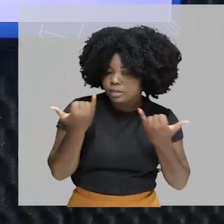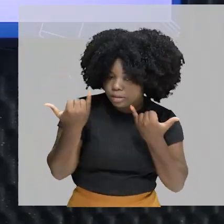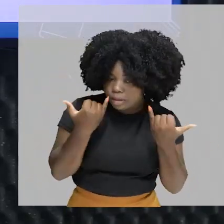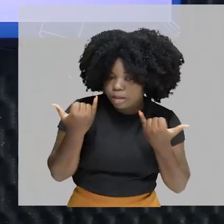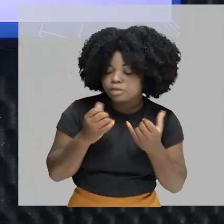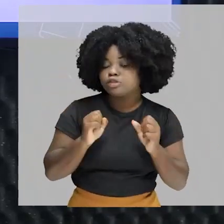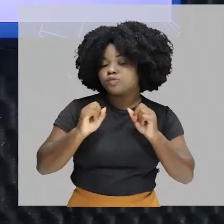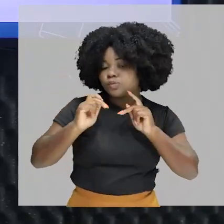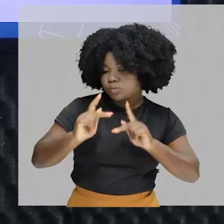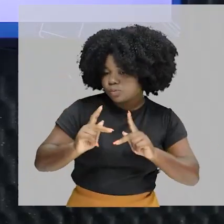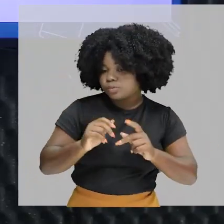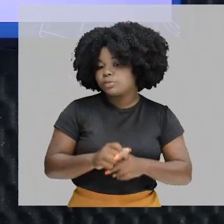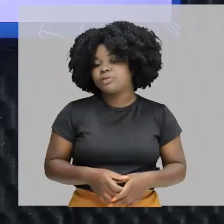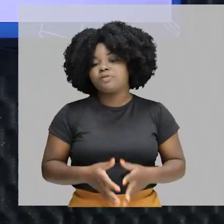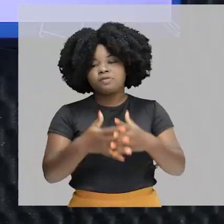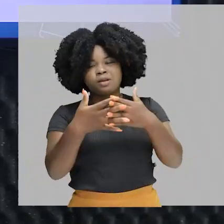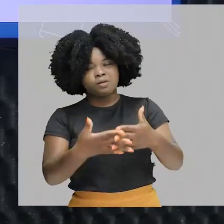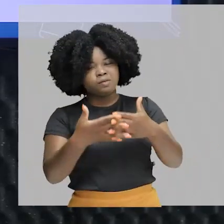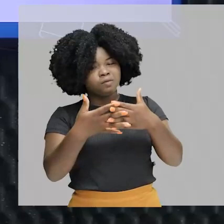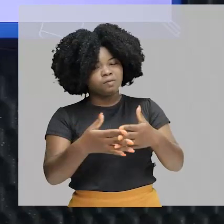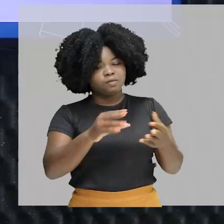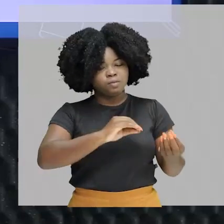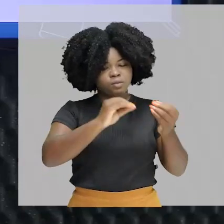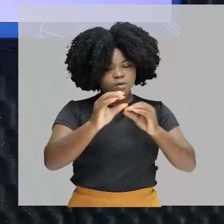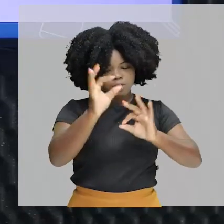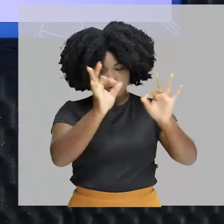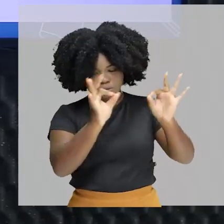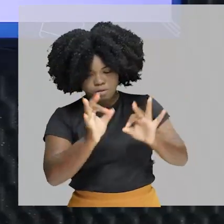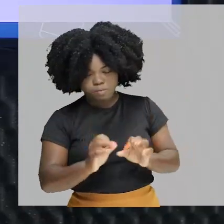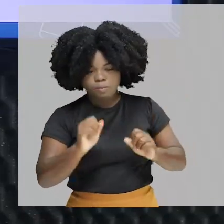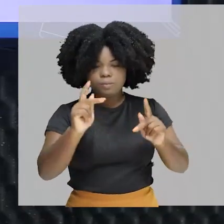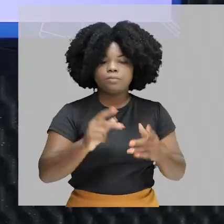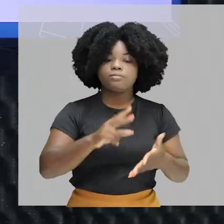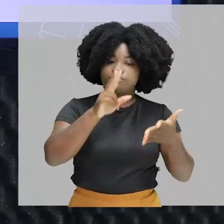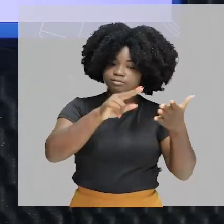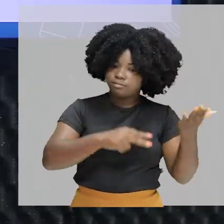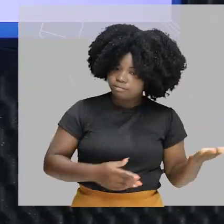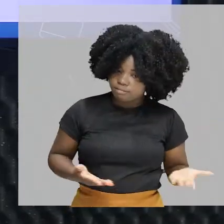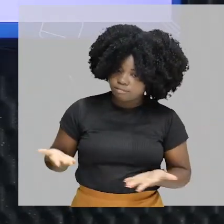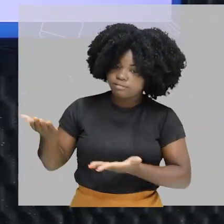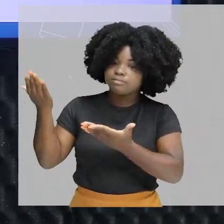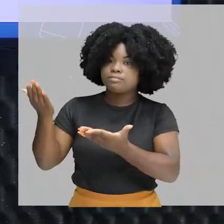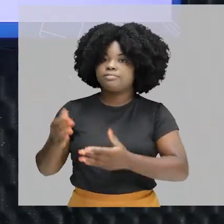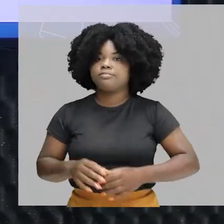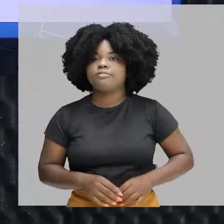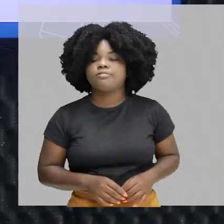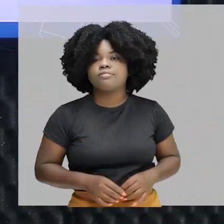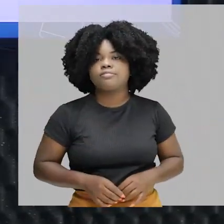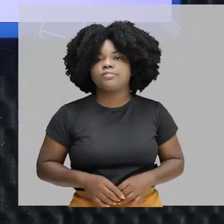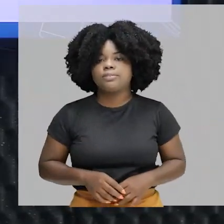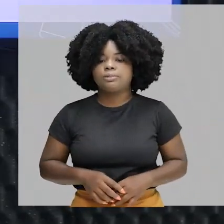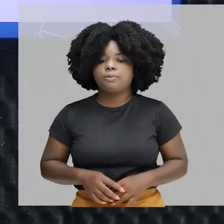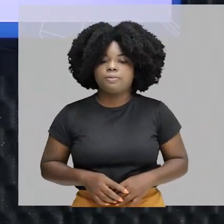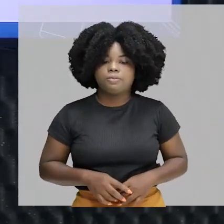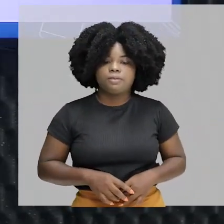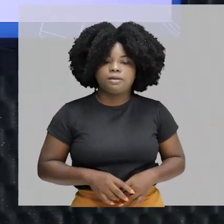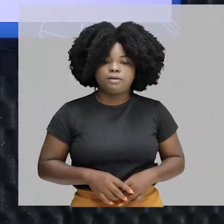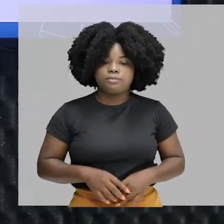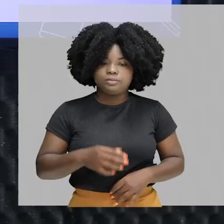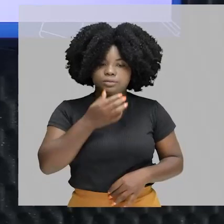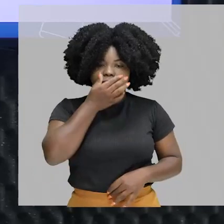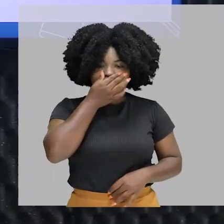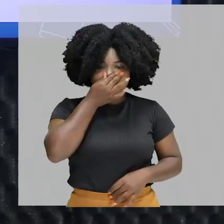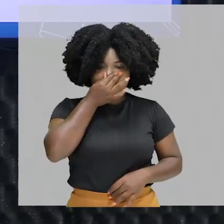foram passadas e você não vai ficar com dúvida na hora de montar a solução, tá bom? Vamos acompanhar. Uma indústria